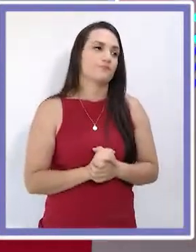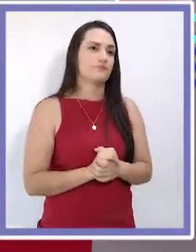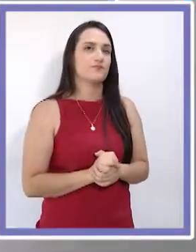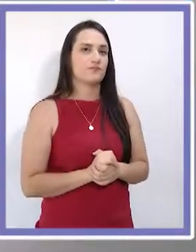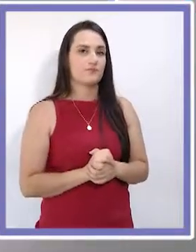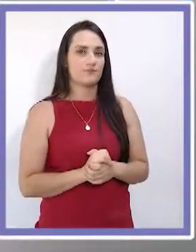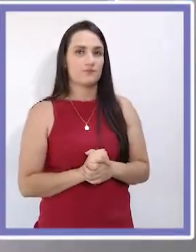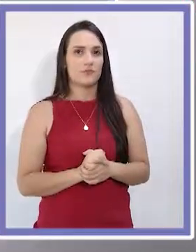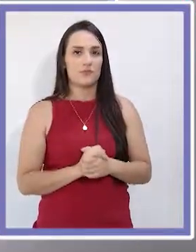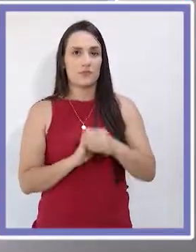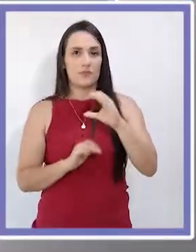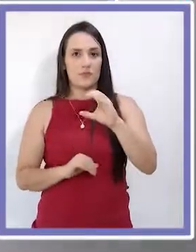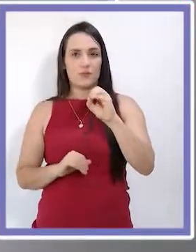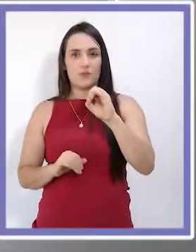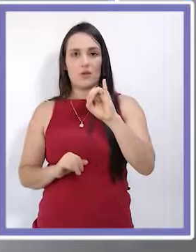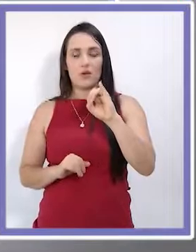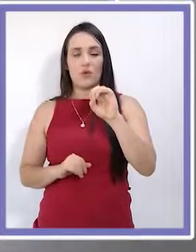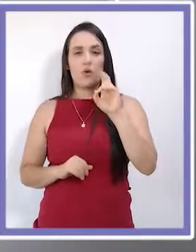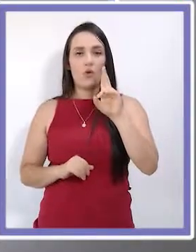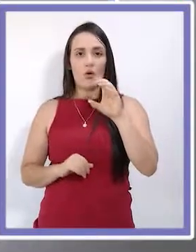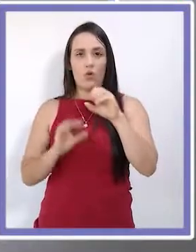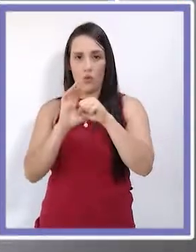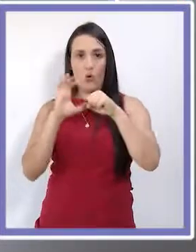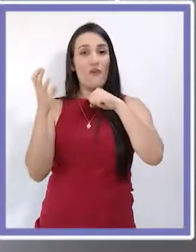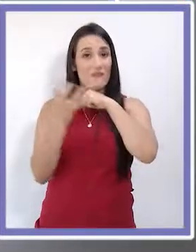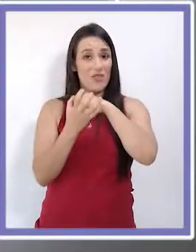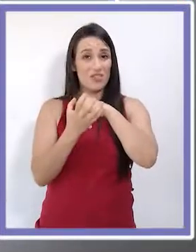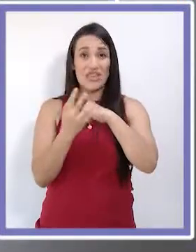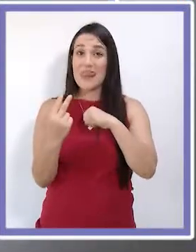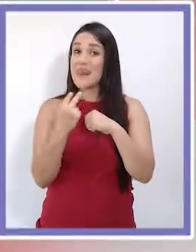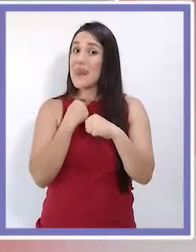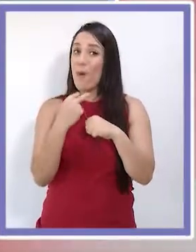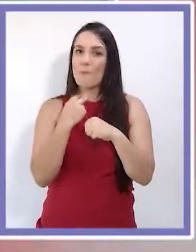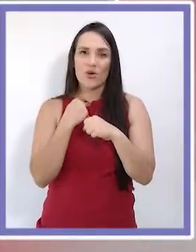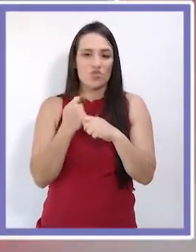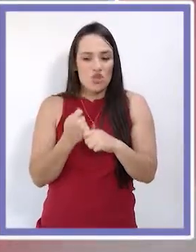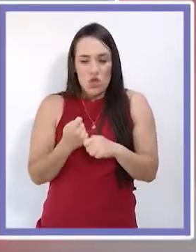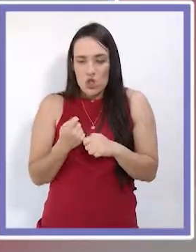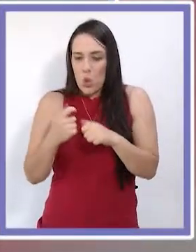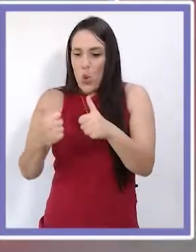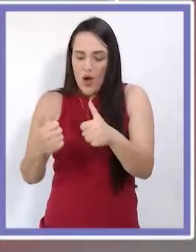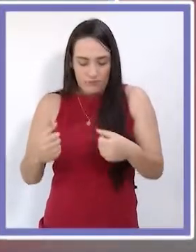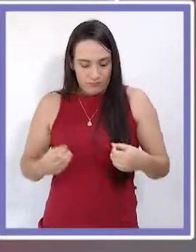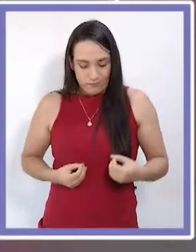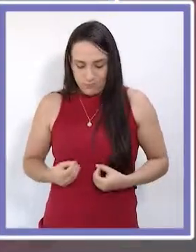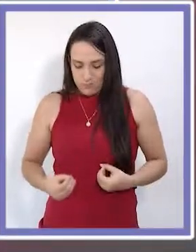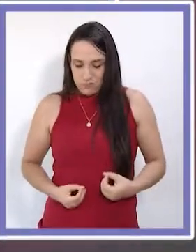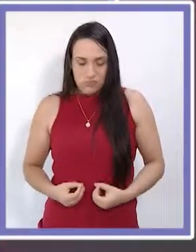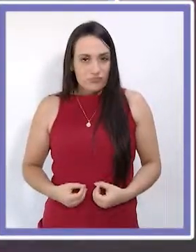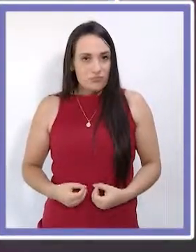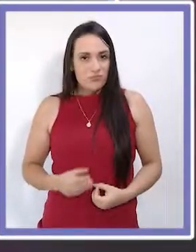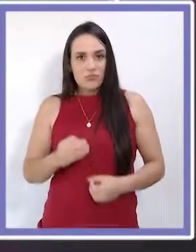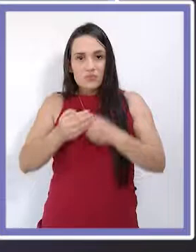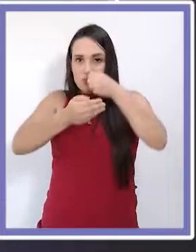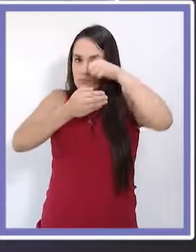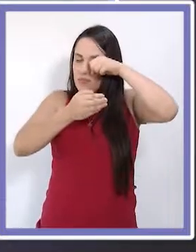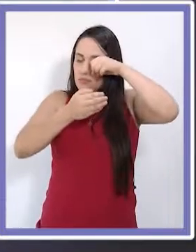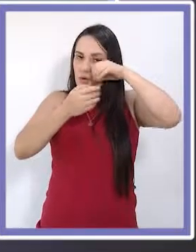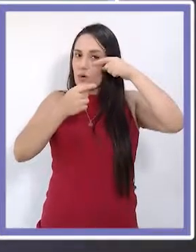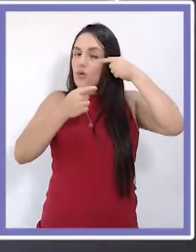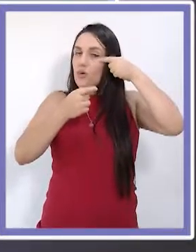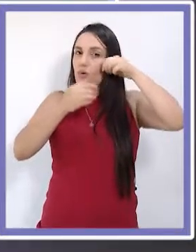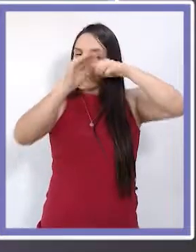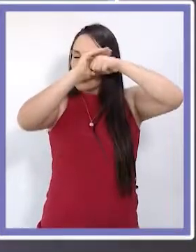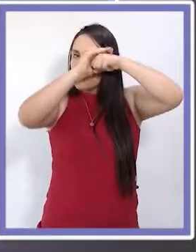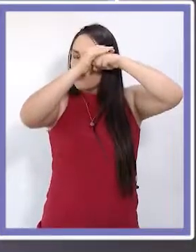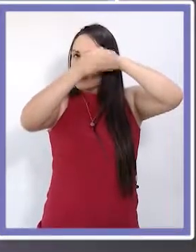teste positivo. Covid é contraindicação absoluta para doação de córnea e doação de órgãos. Muitas vezes a gente tinha o